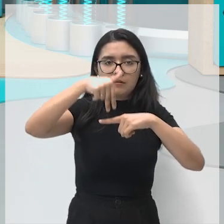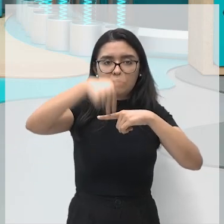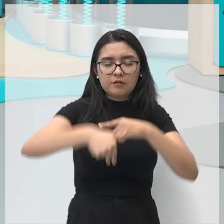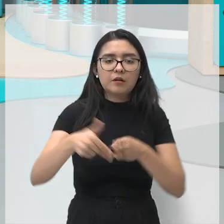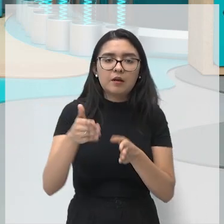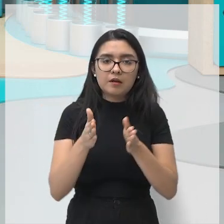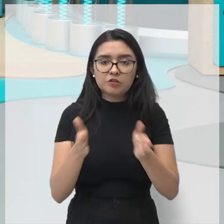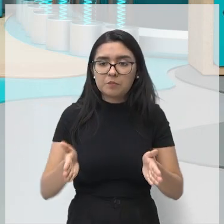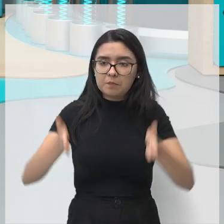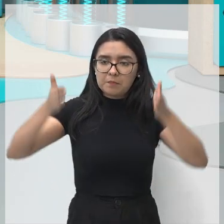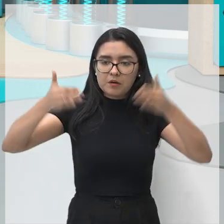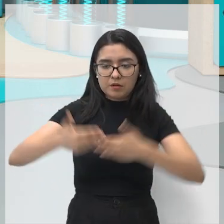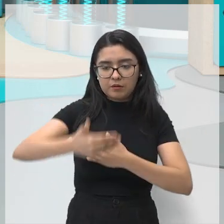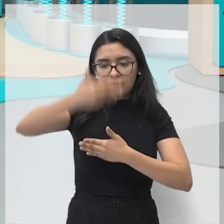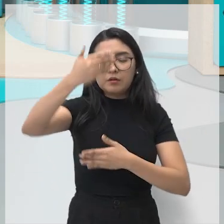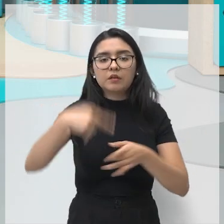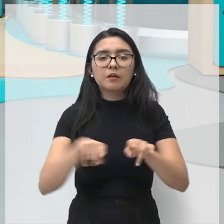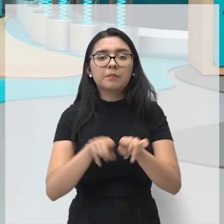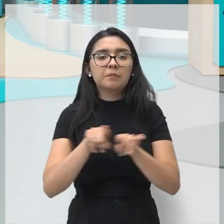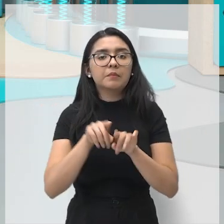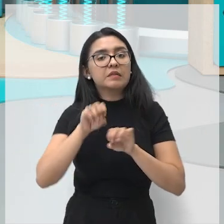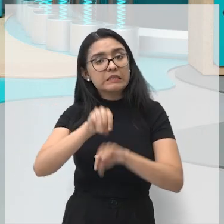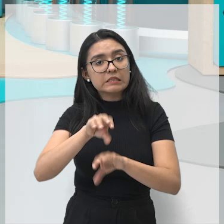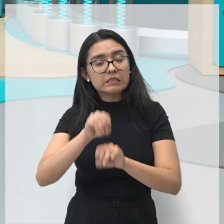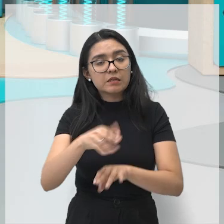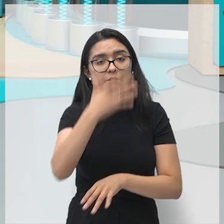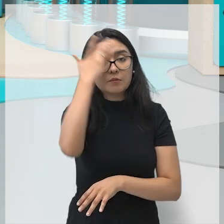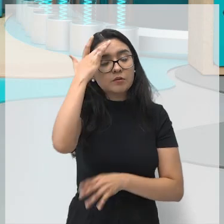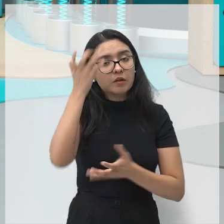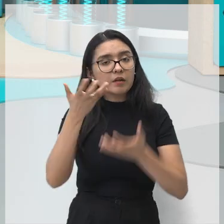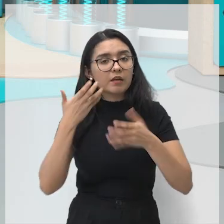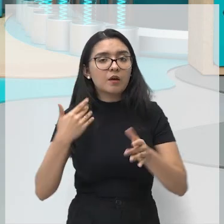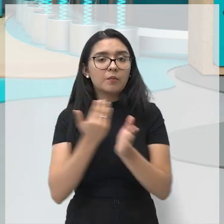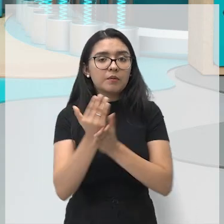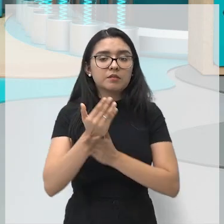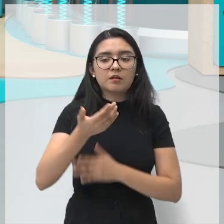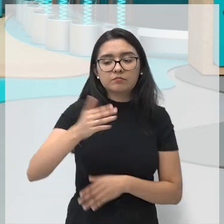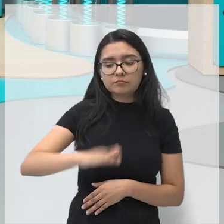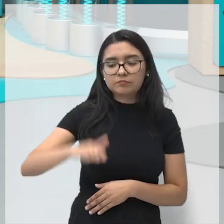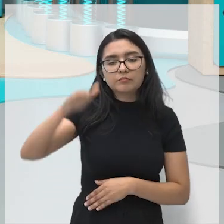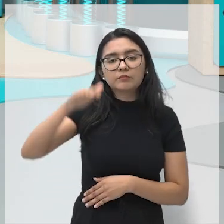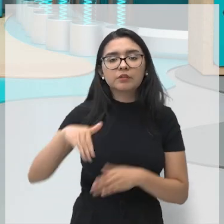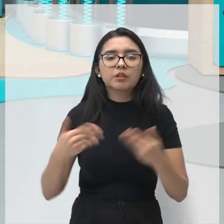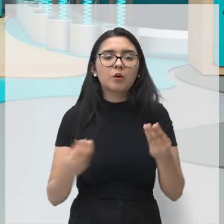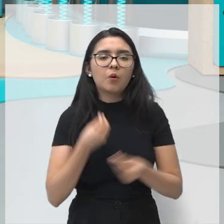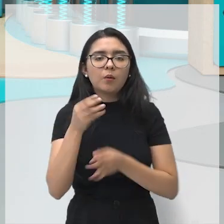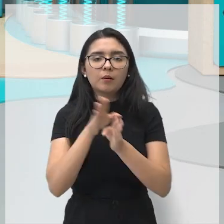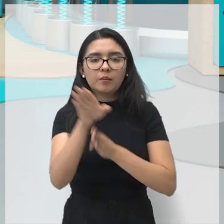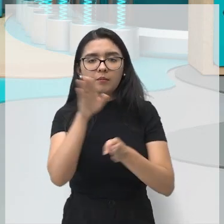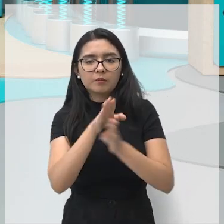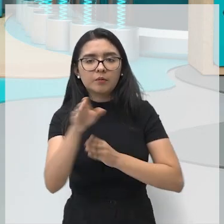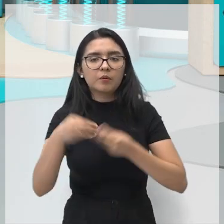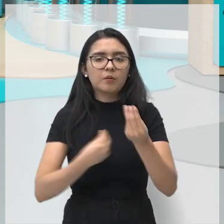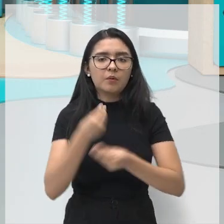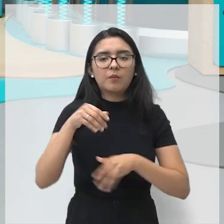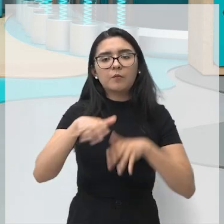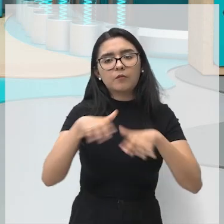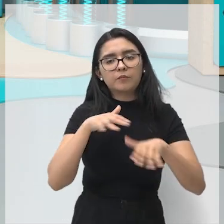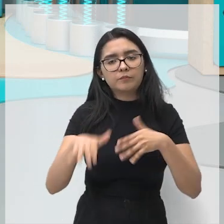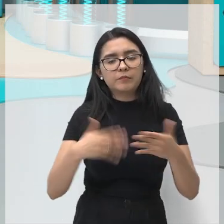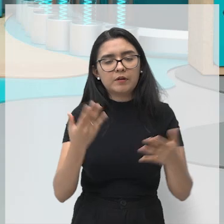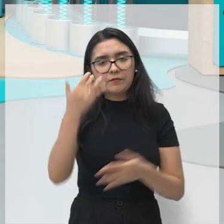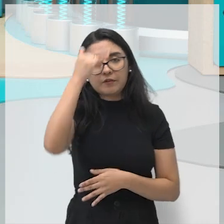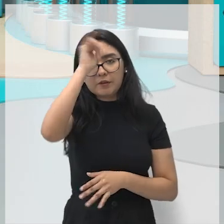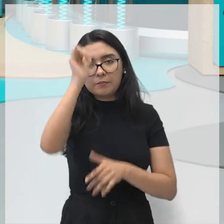locais oferecem também aulas para iniciantes, para aqueles que querem começar a praticar, e dão toda a instrução de como realizar os movimentos, evitando